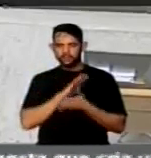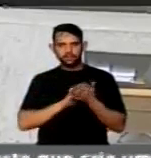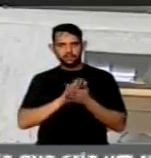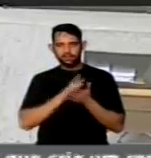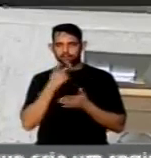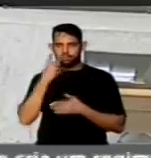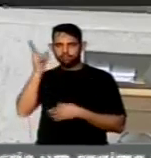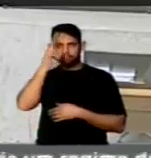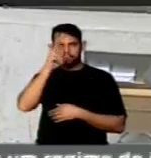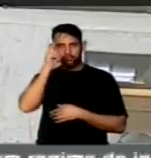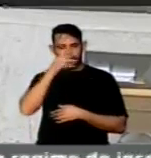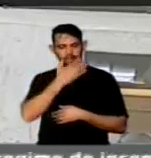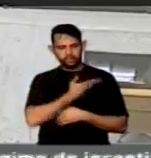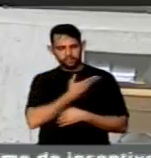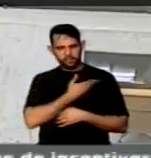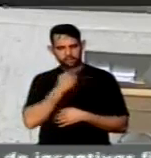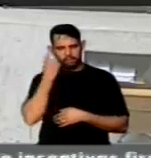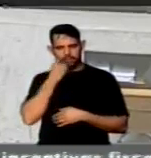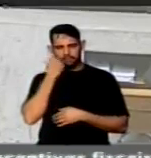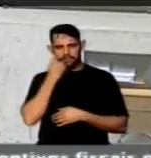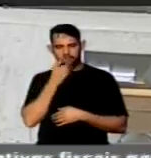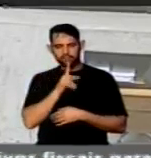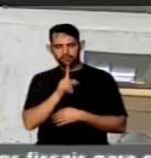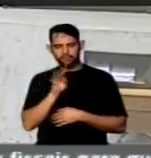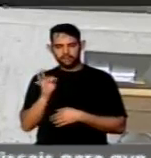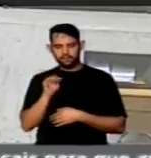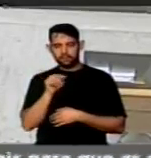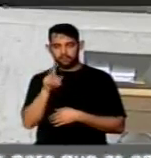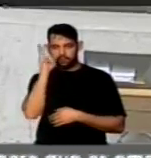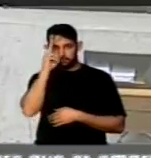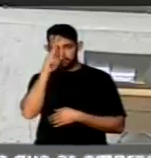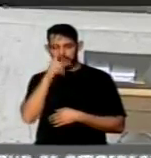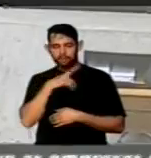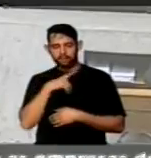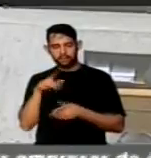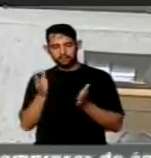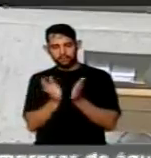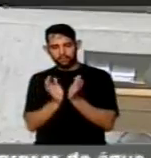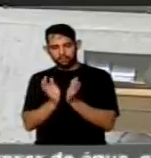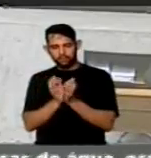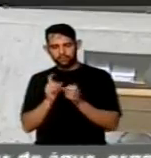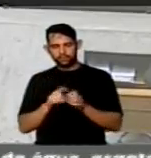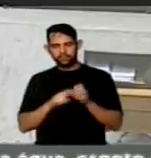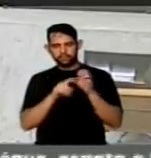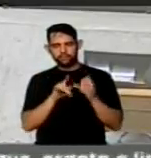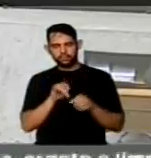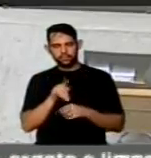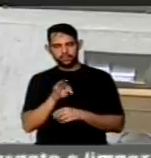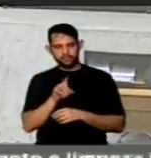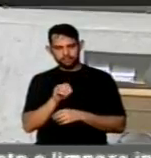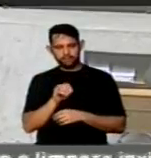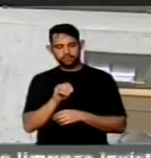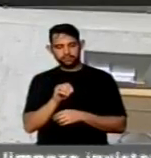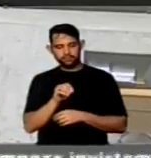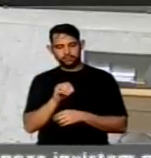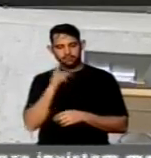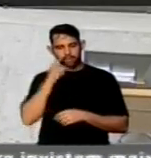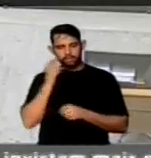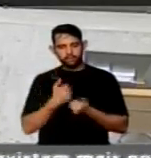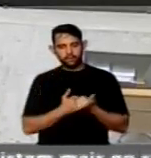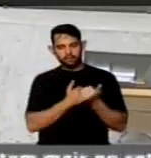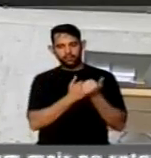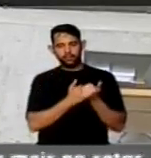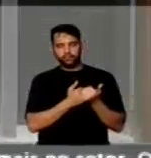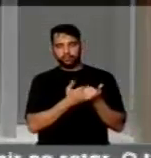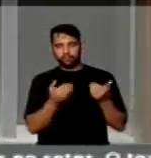de lembrar aos colegas parlamentares do Partido dos Trabalhadores e aos seus aliados, aos puxadinhos, que o